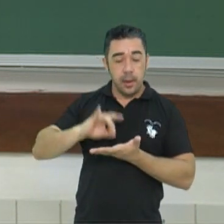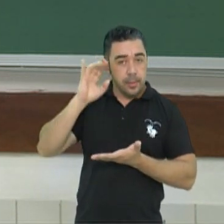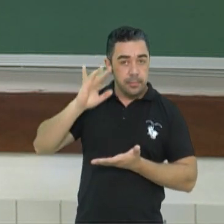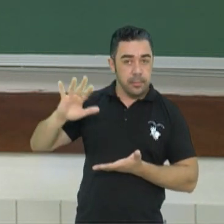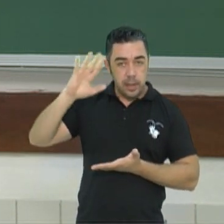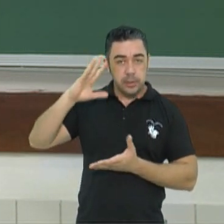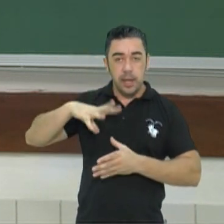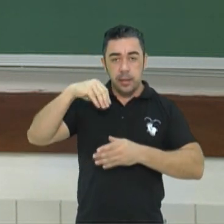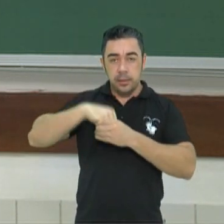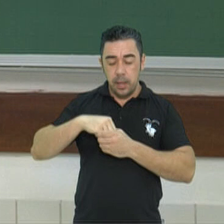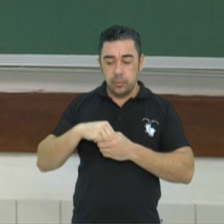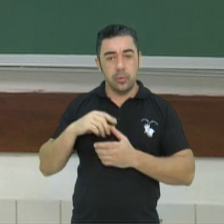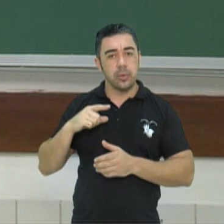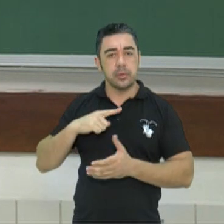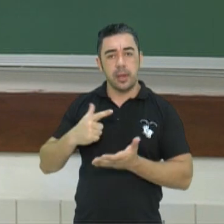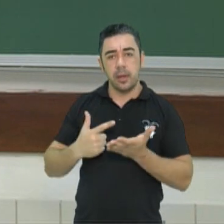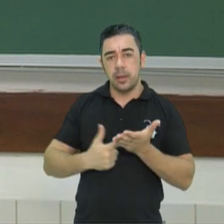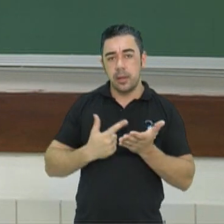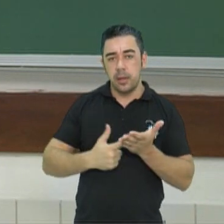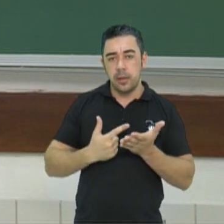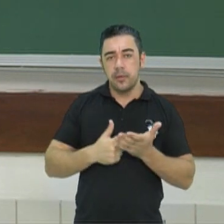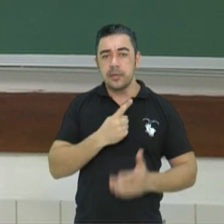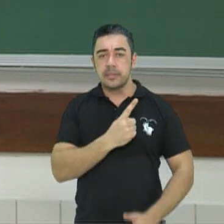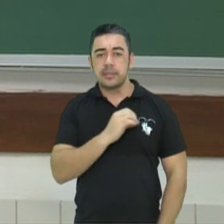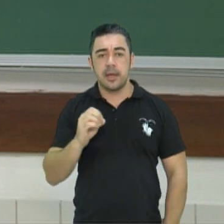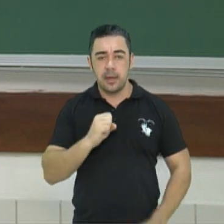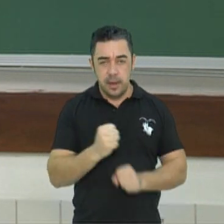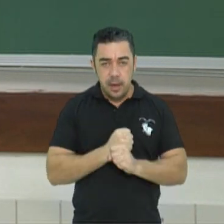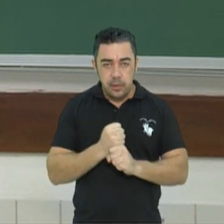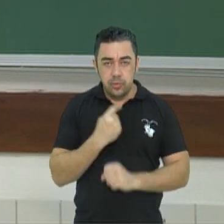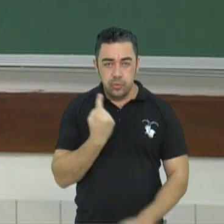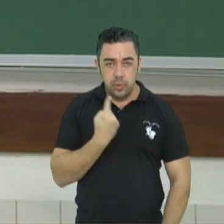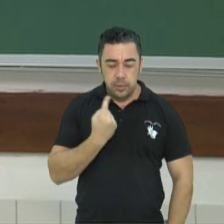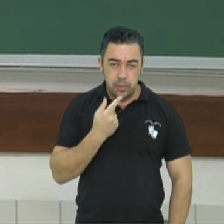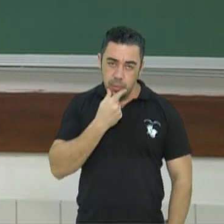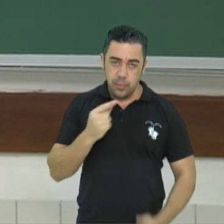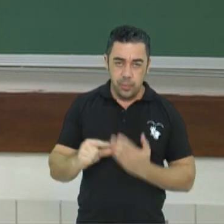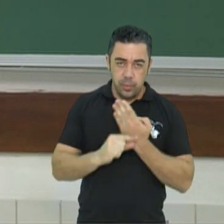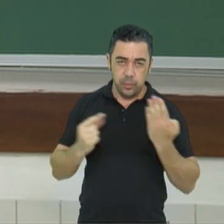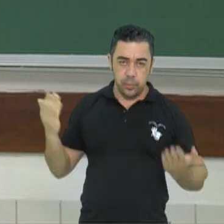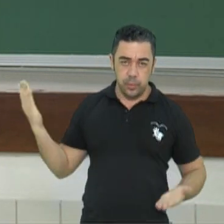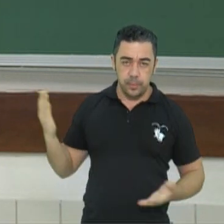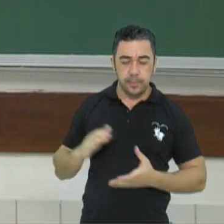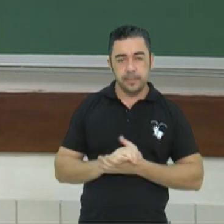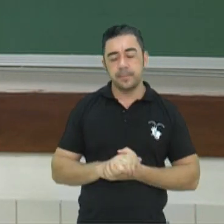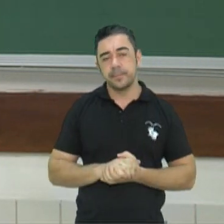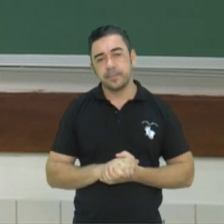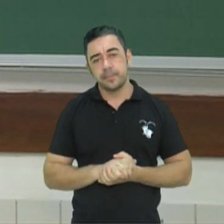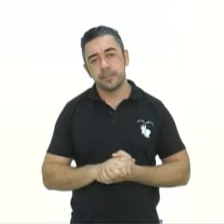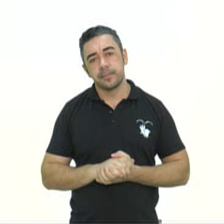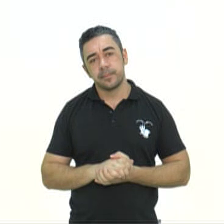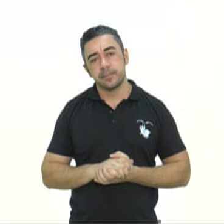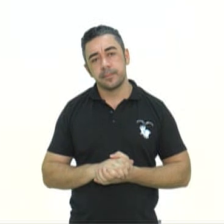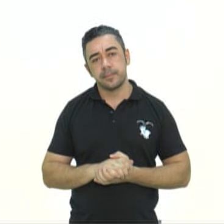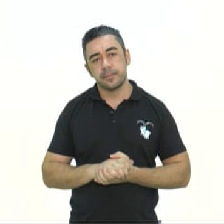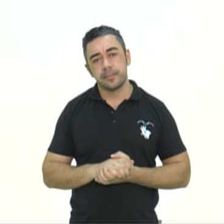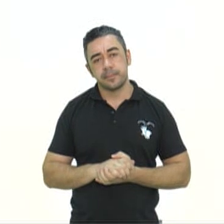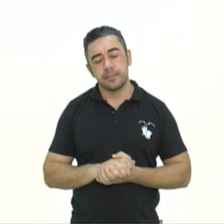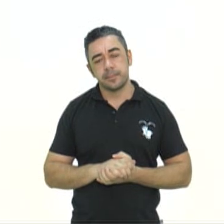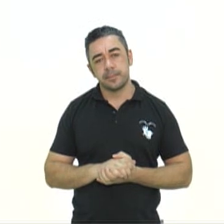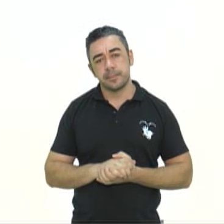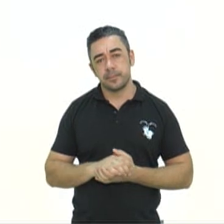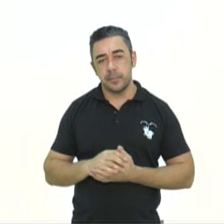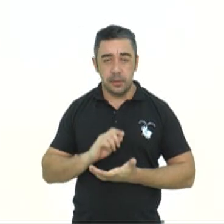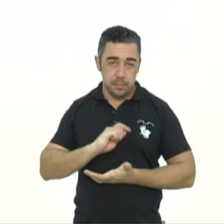presente na obra 100 anos de solidão ou 100 anos de soledad? Vamos corrigir? Sobre el realismo mágico,